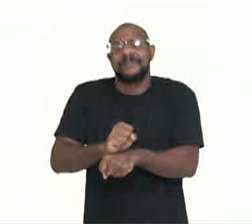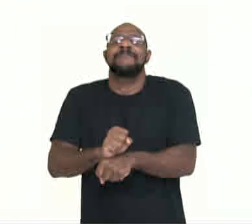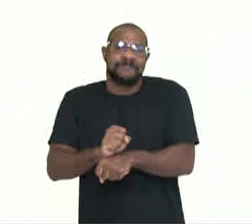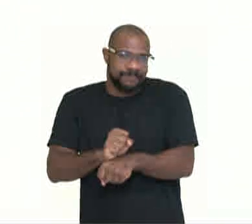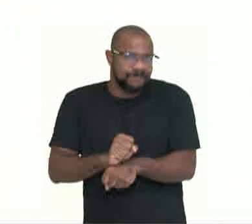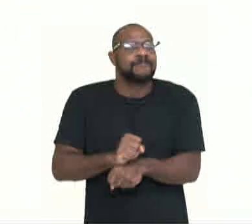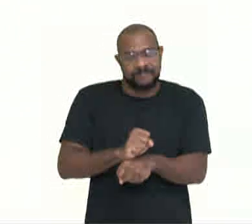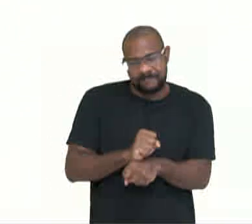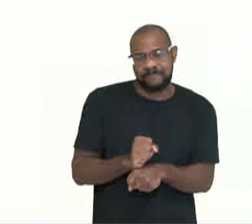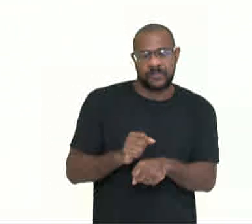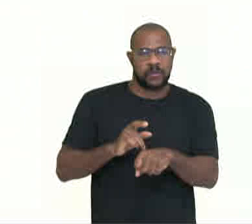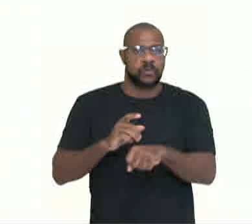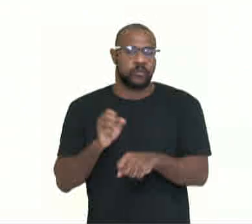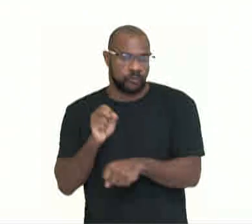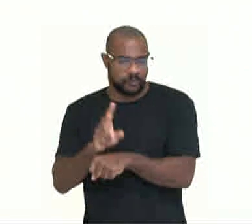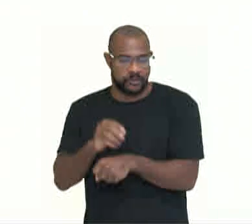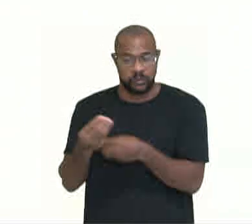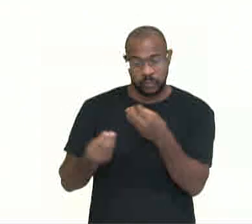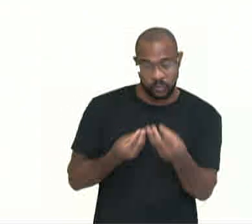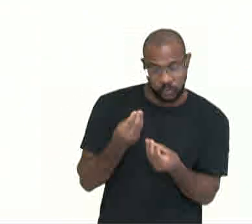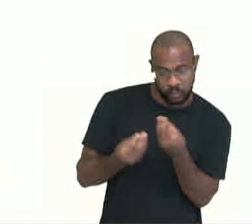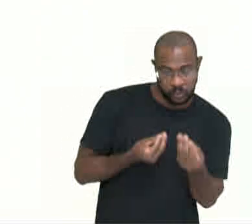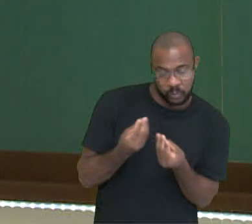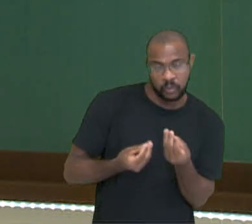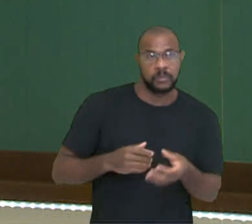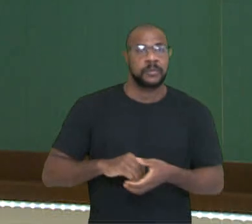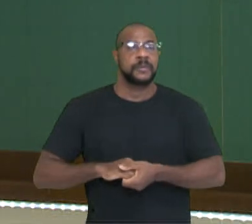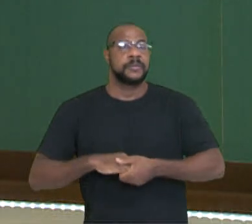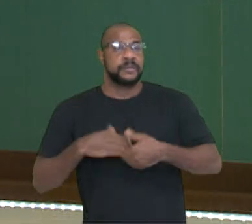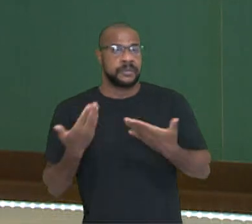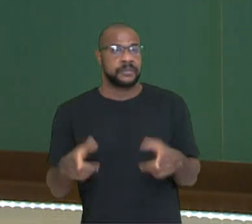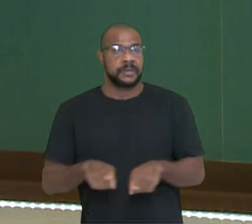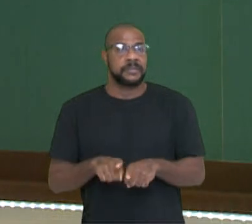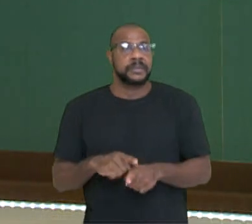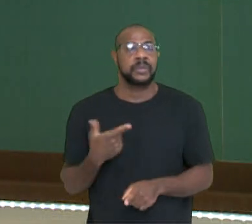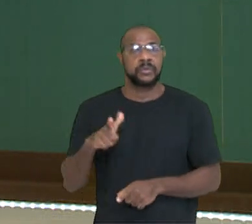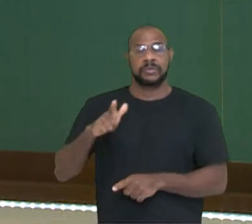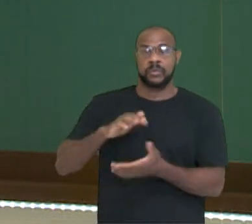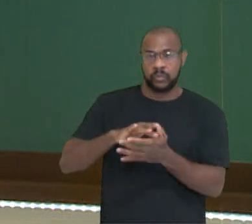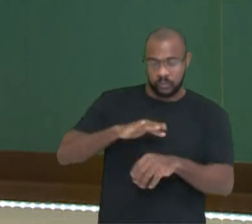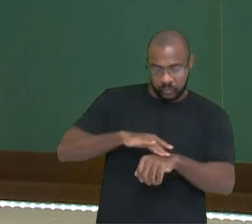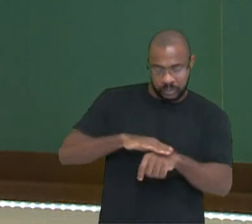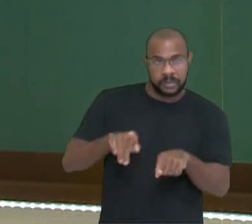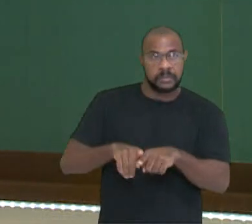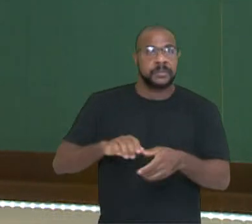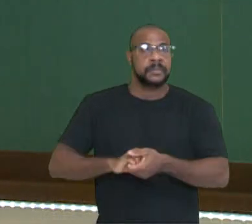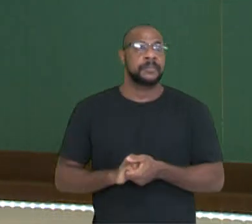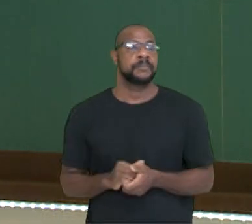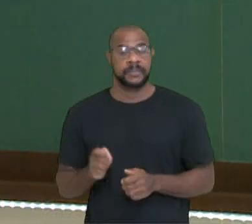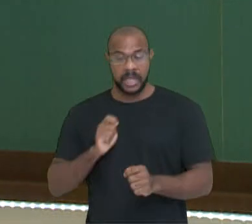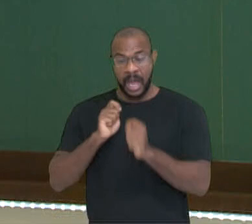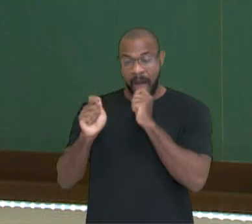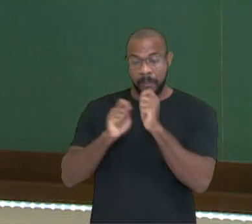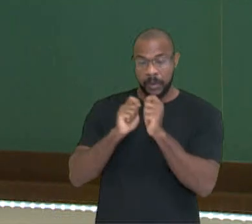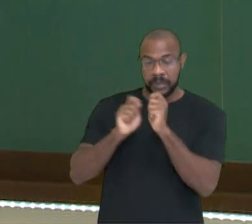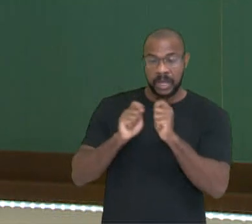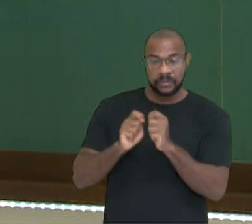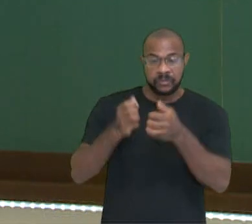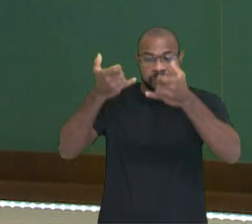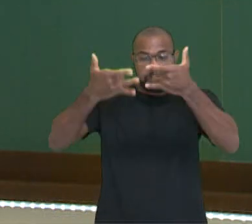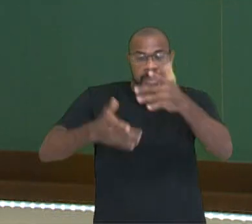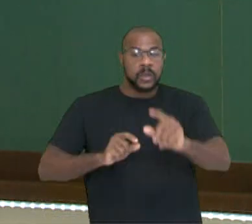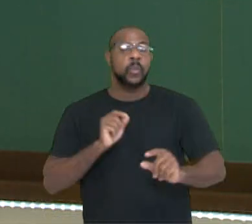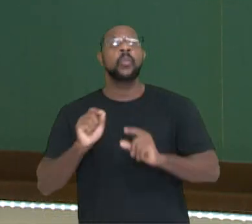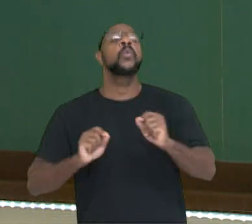a procriação do Aedes aegypti, mosquito vetor de outras doenças como a dengue. A reportagem afirma que... Então, leia